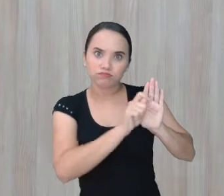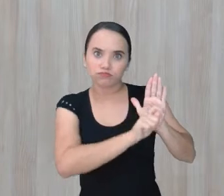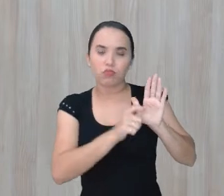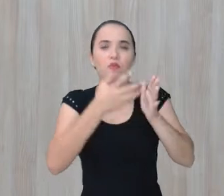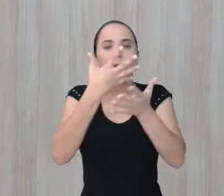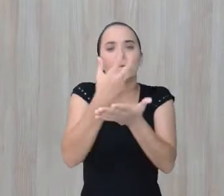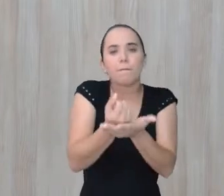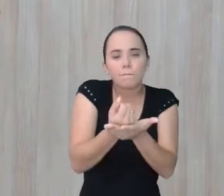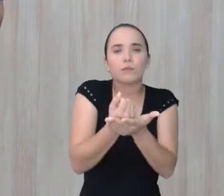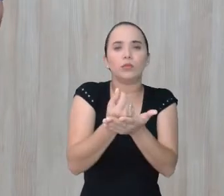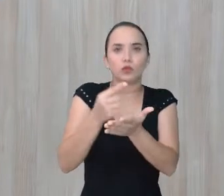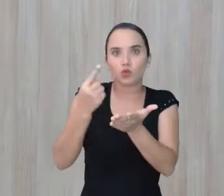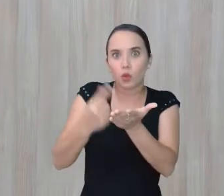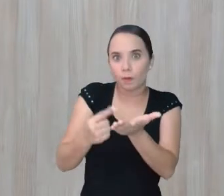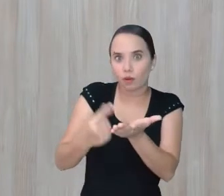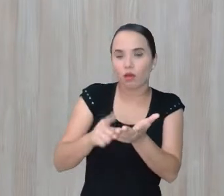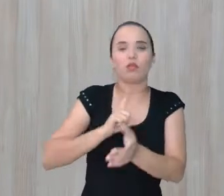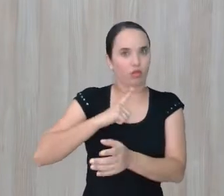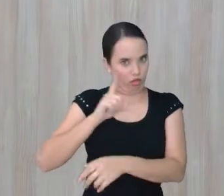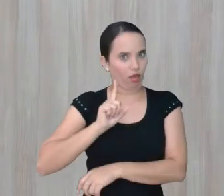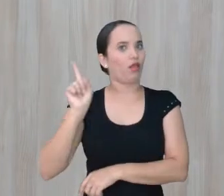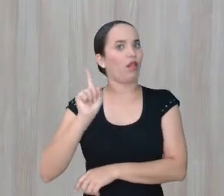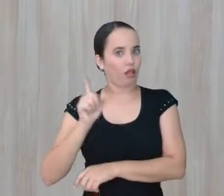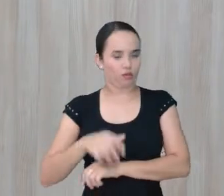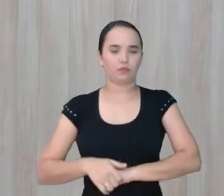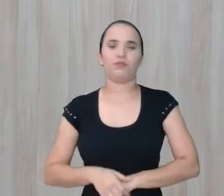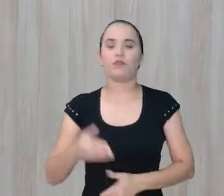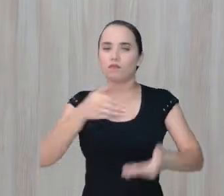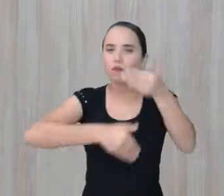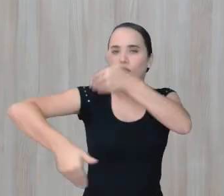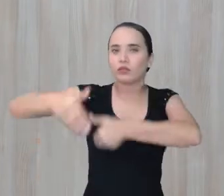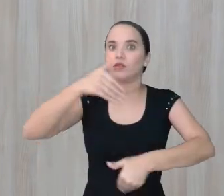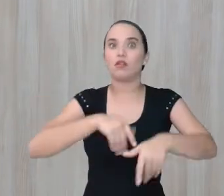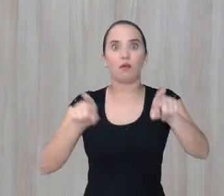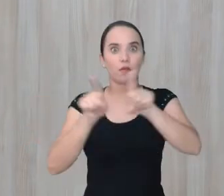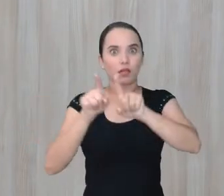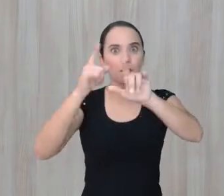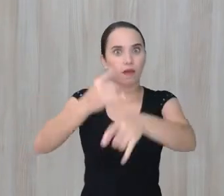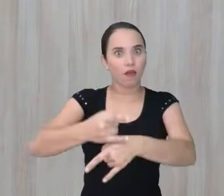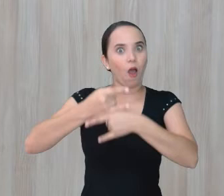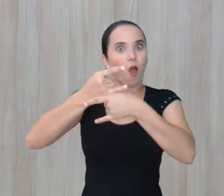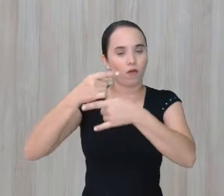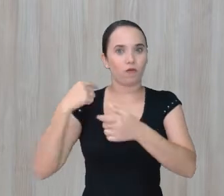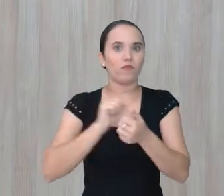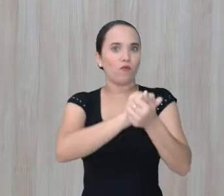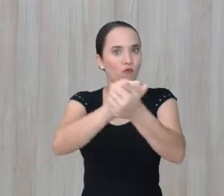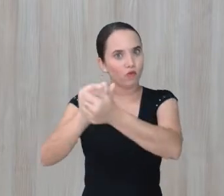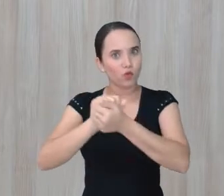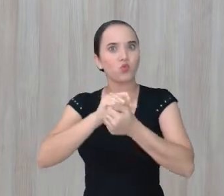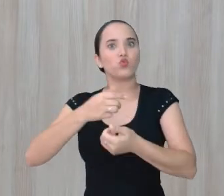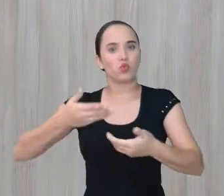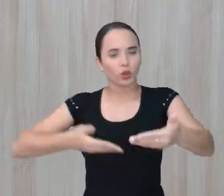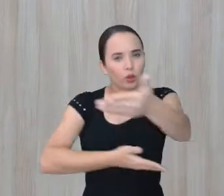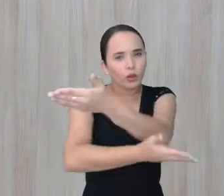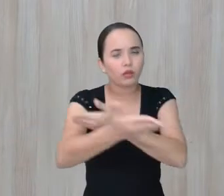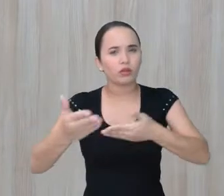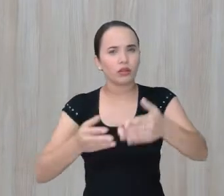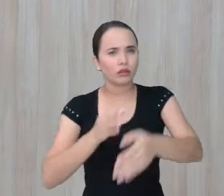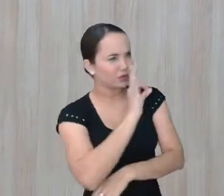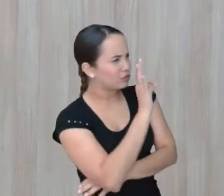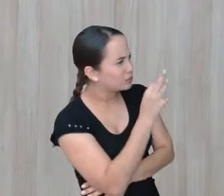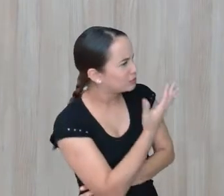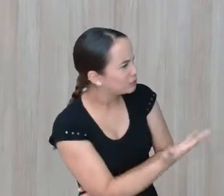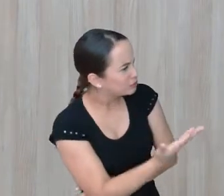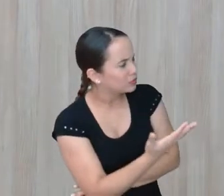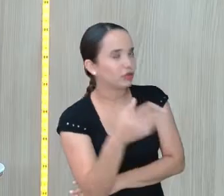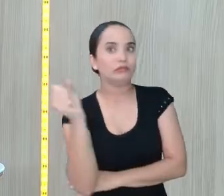baixar o aplicativo, a aula estará lá, você vai participar também ao vivo, né, com essa interação, não é isso, professora